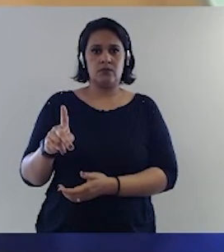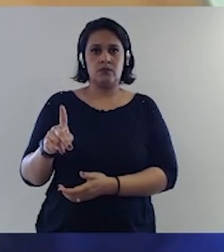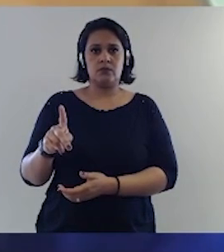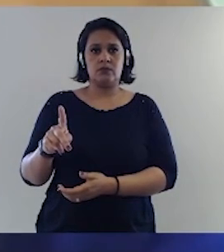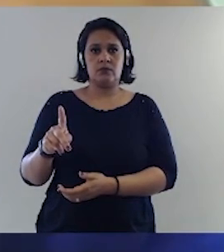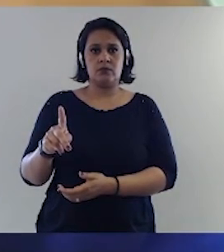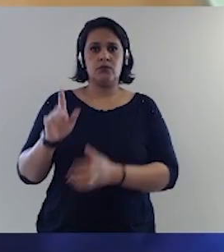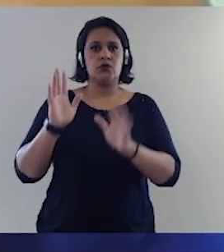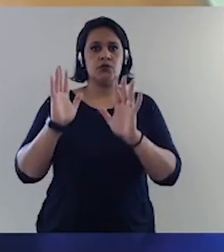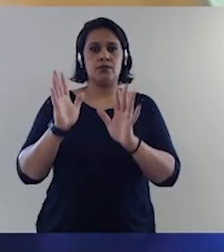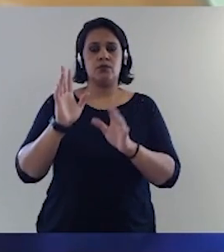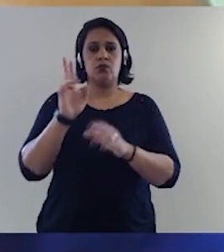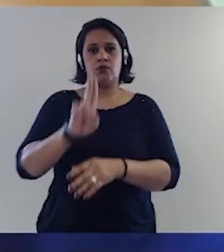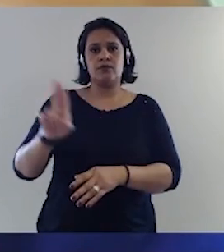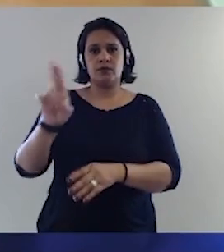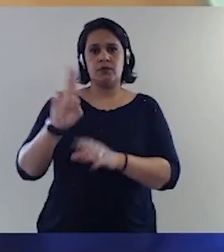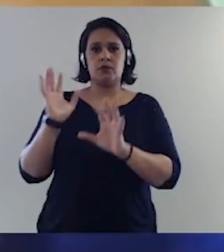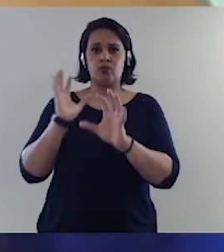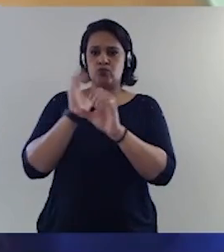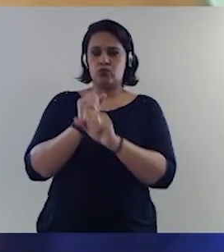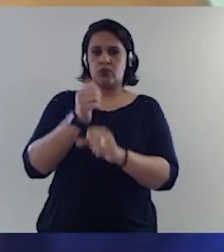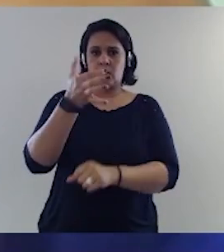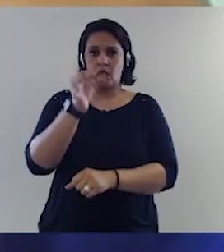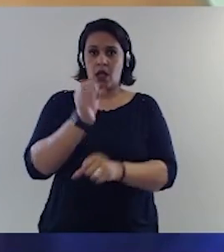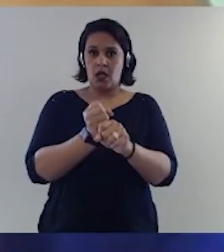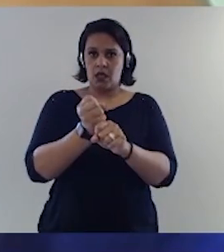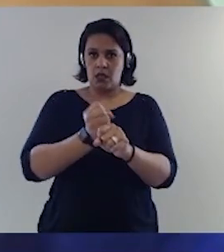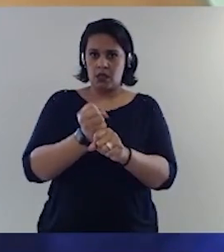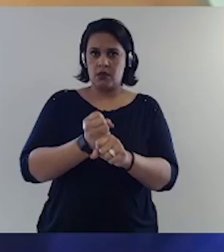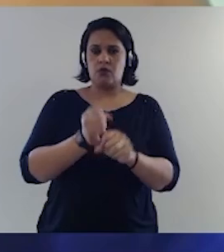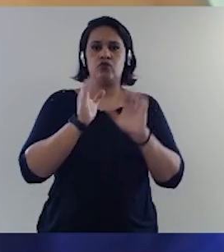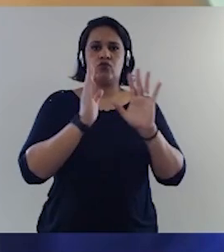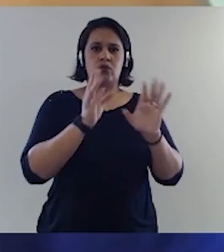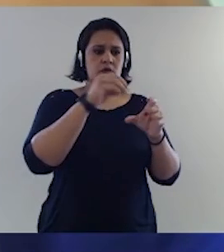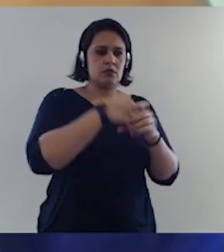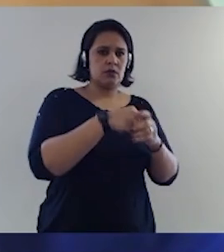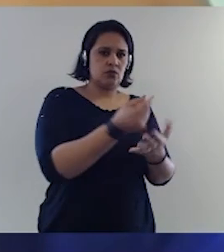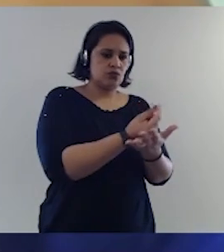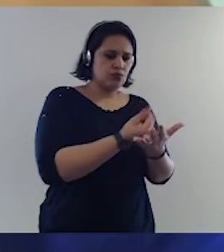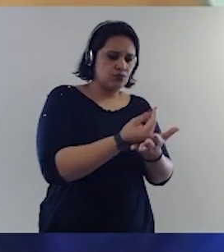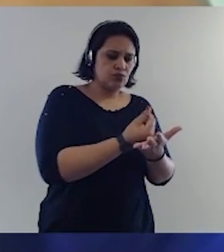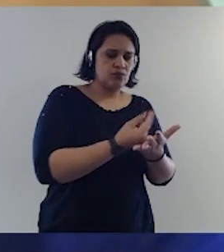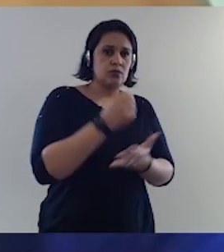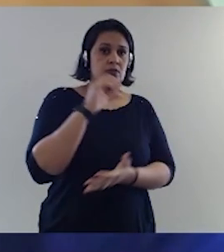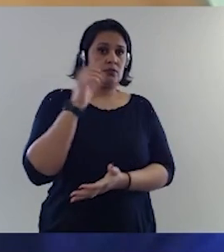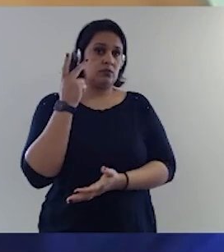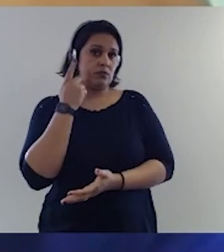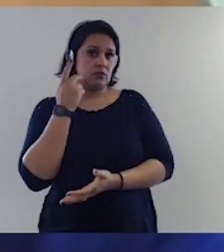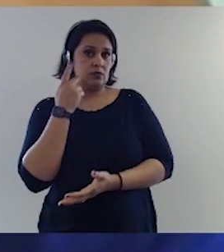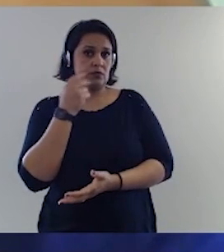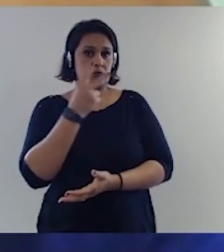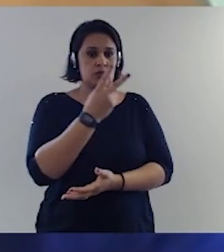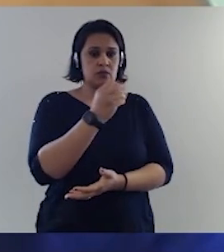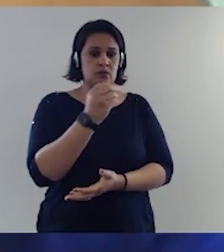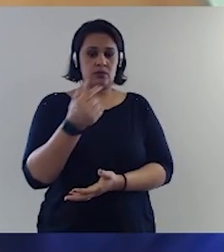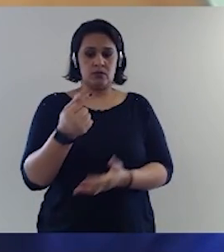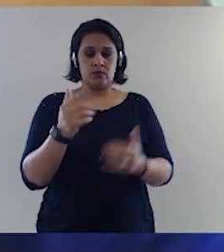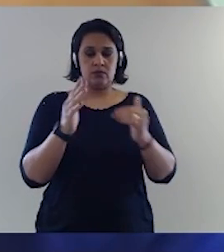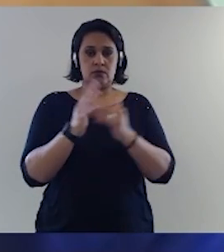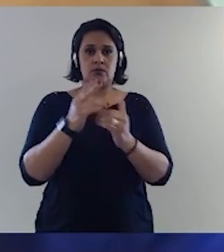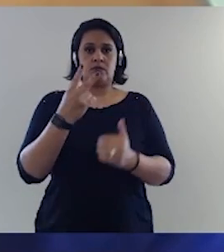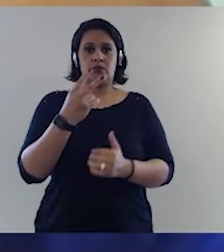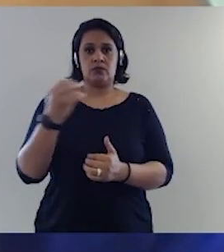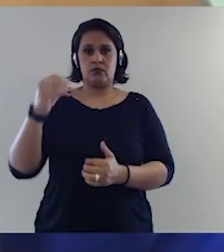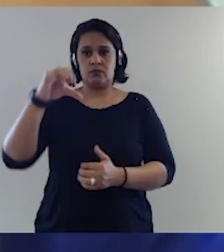universitário há mais de 10 anos, foi diretor-tesoureiro da OAB do Ceará no período de 2007 a